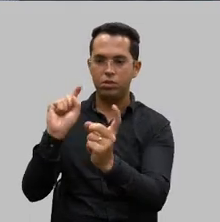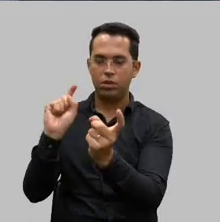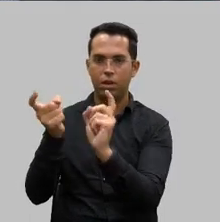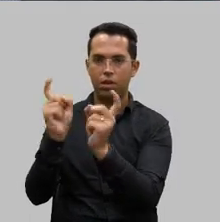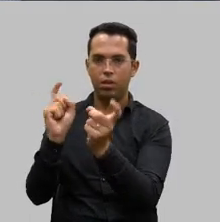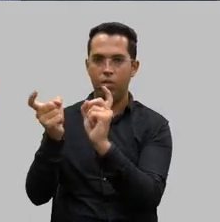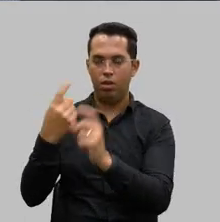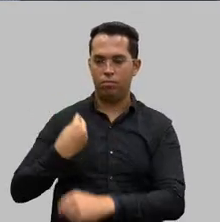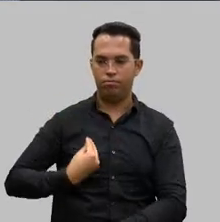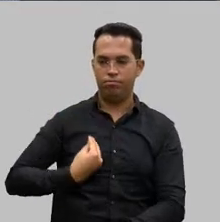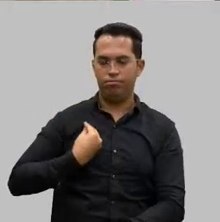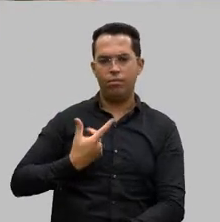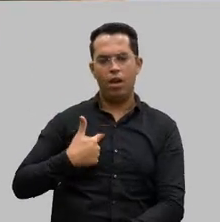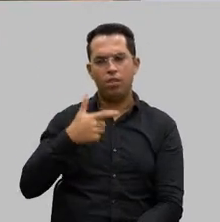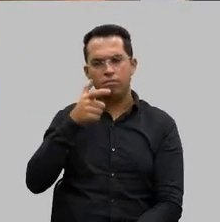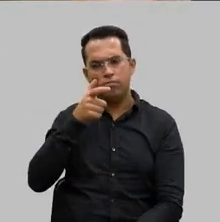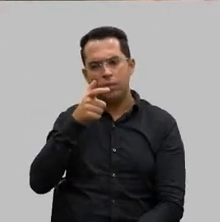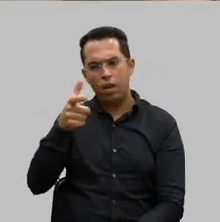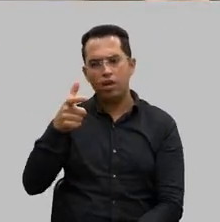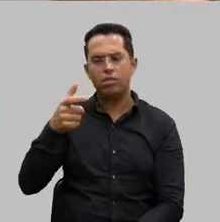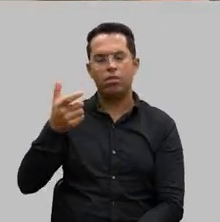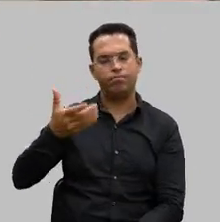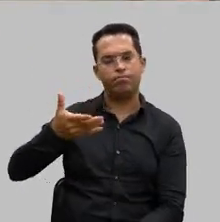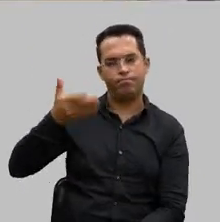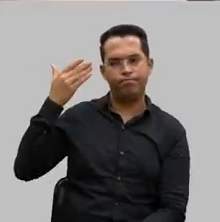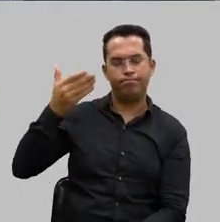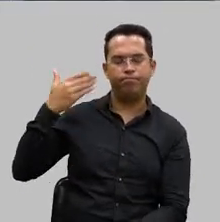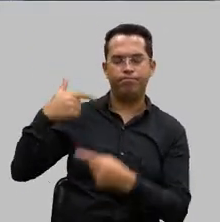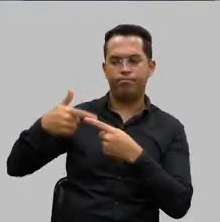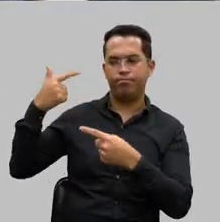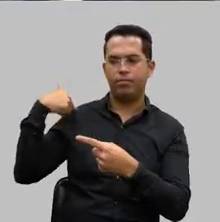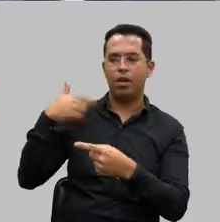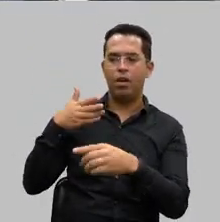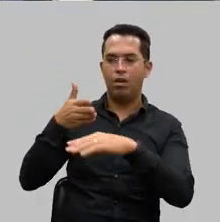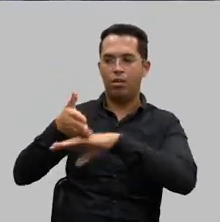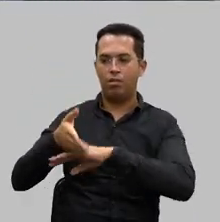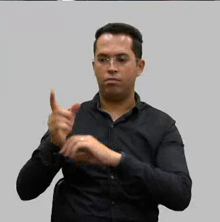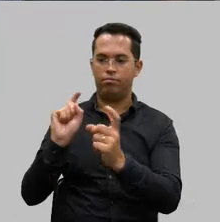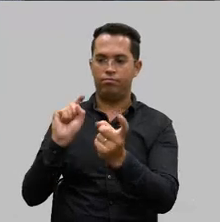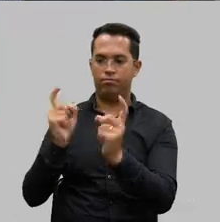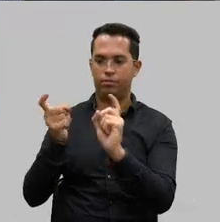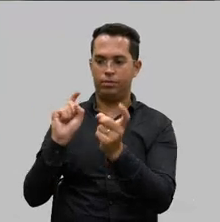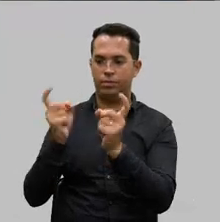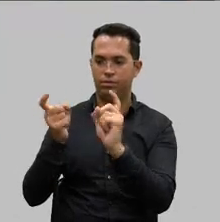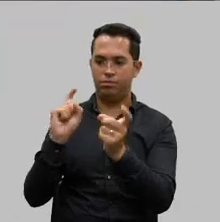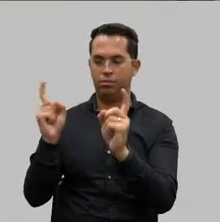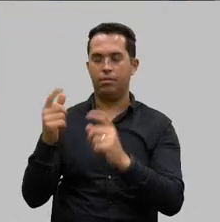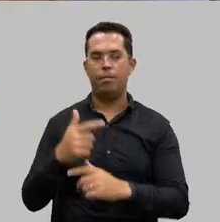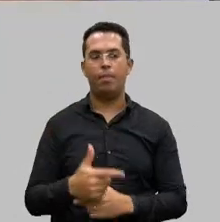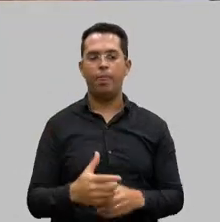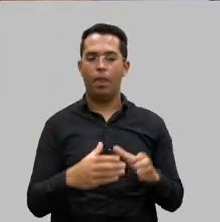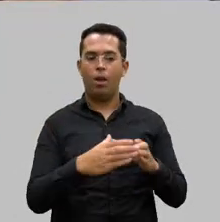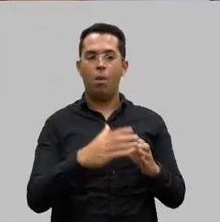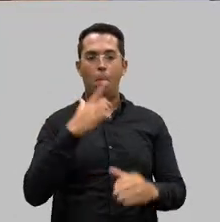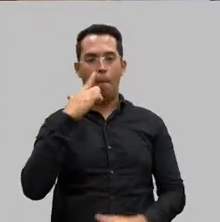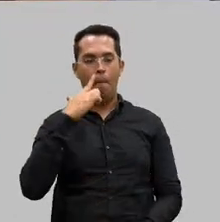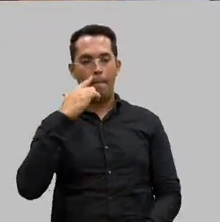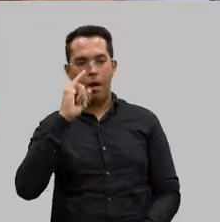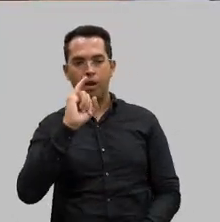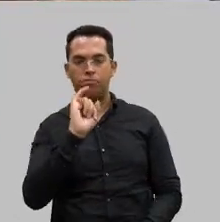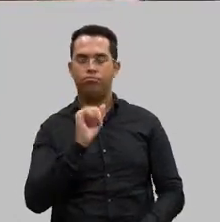chama muita atenção é que na época a gente ia na reunião os pais ficavam lá durante na capela fazendo a reunião da